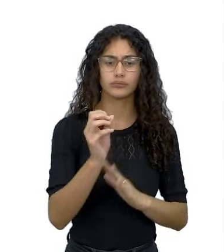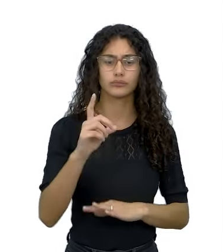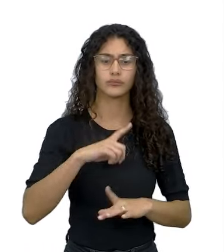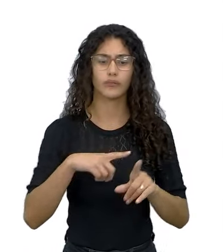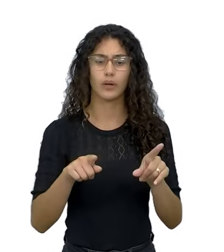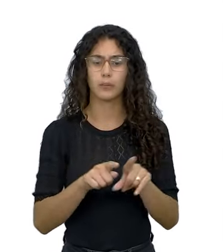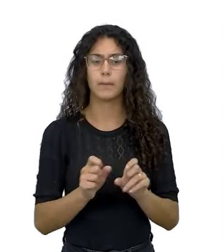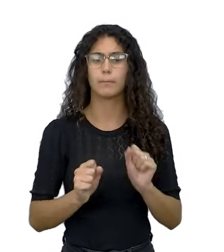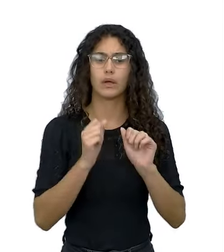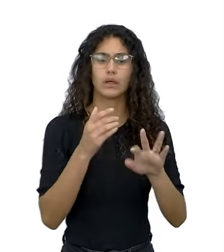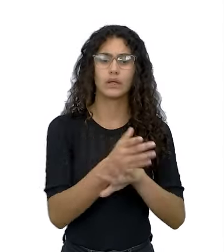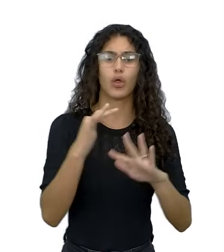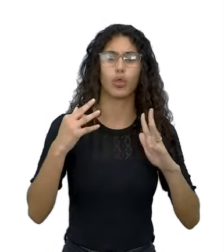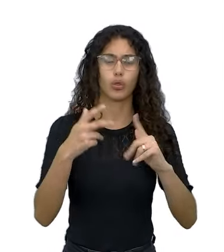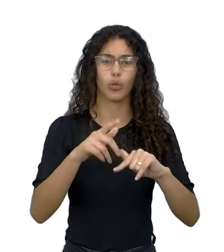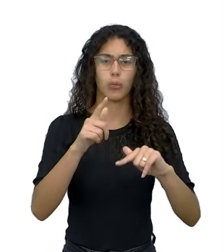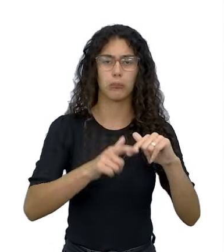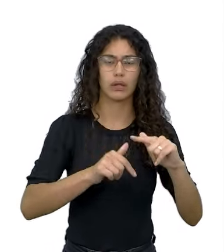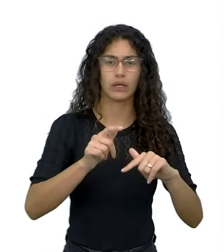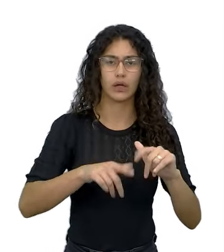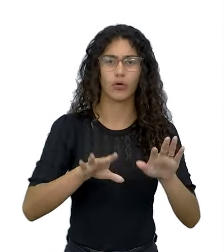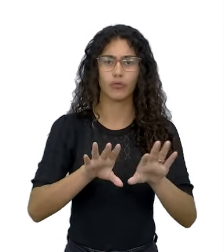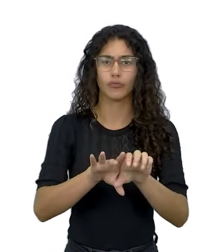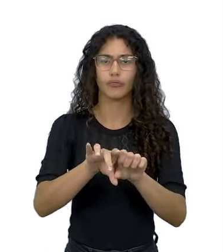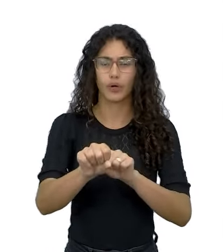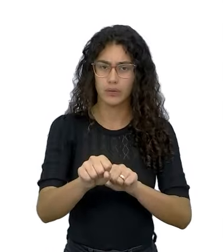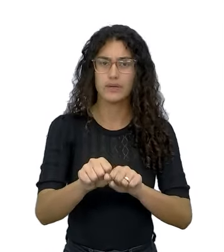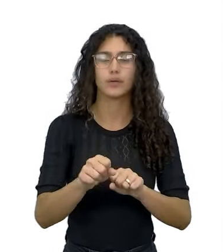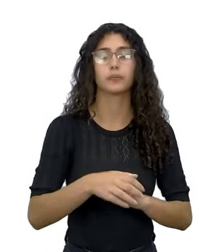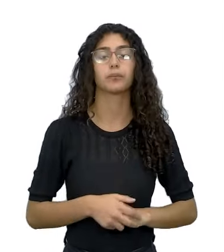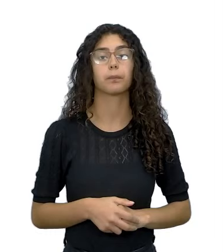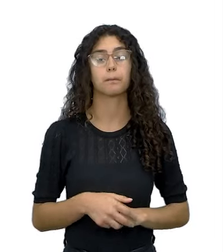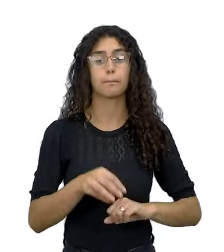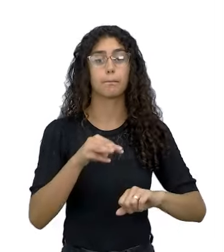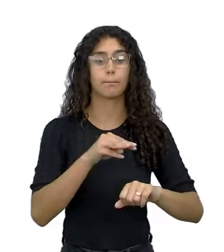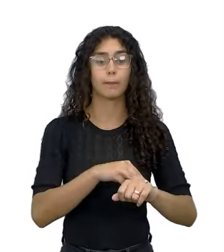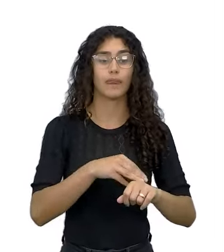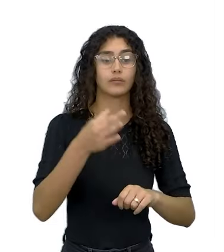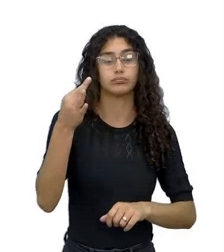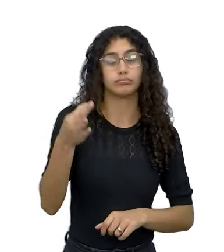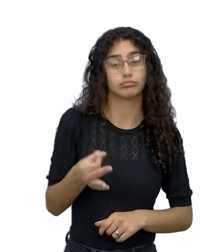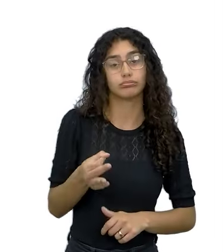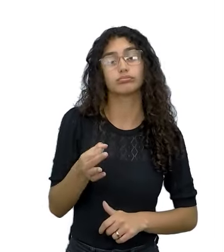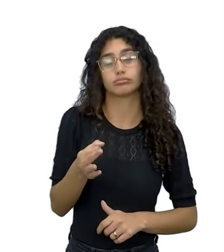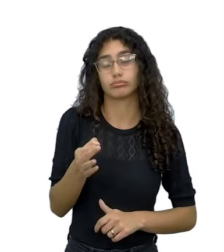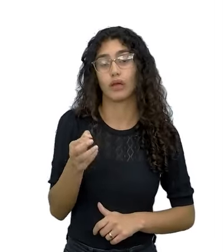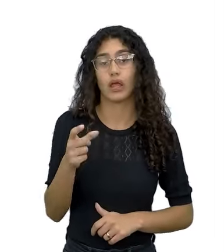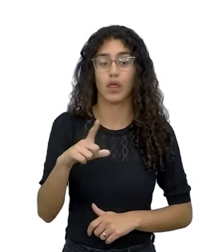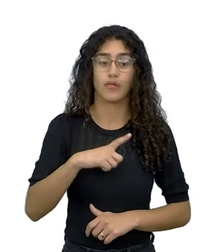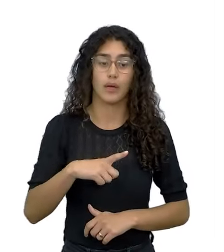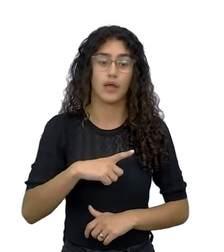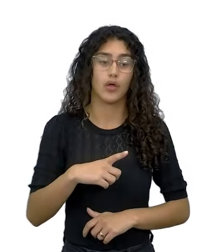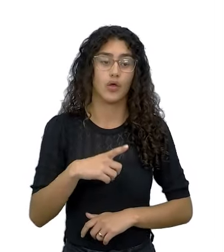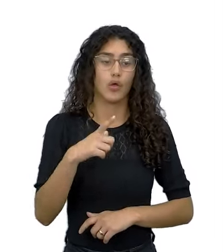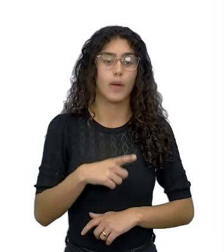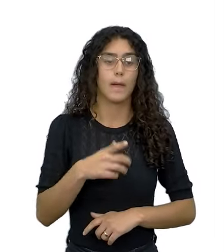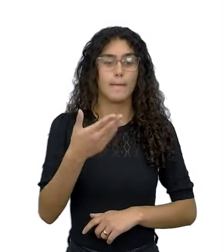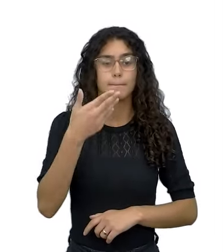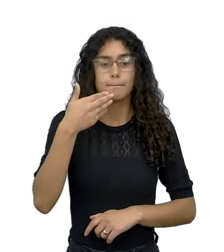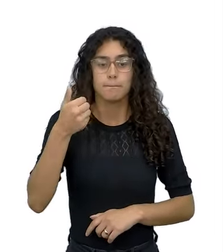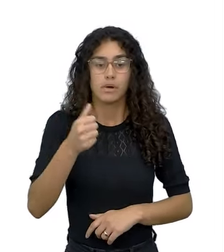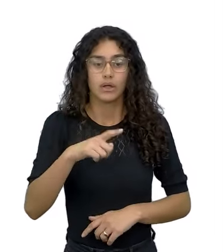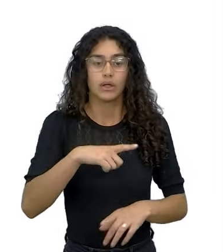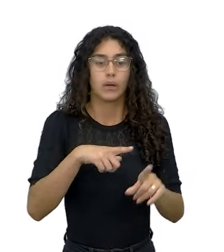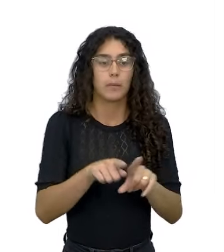poder ter acesso a todo esse material de formação, um momento adequado, né, para vocês, que seja melhor, mais oportuno.